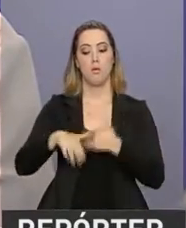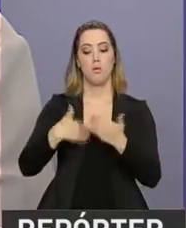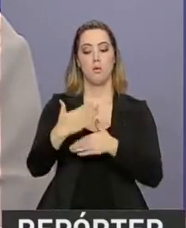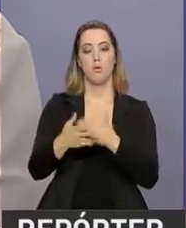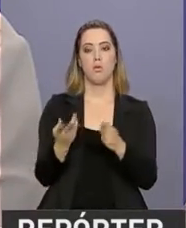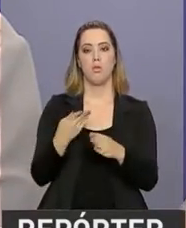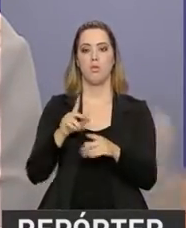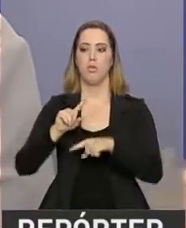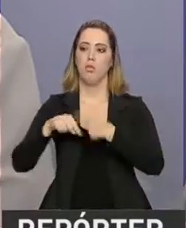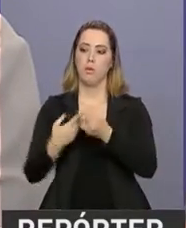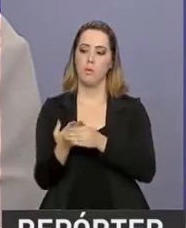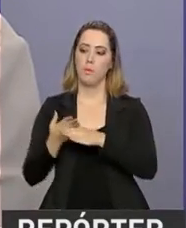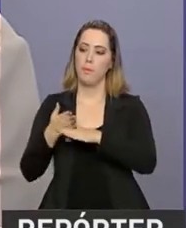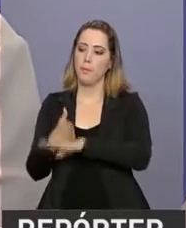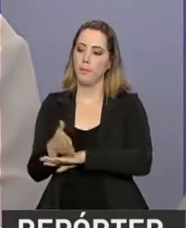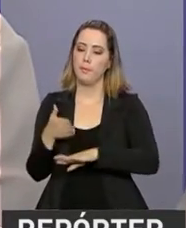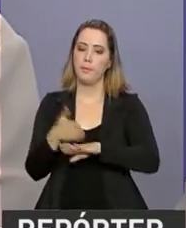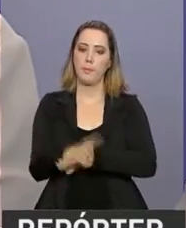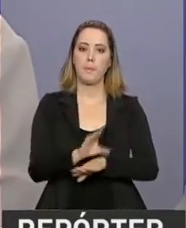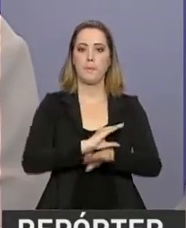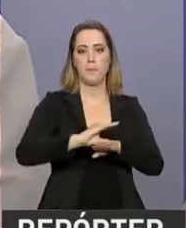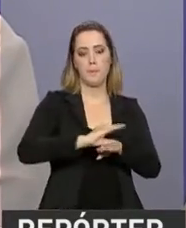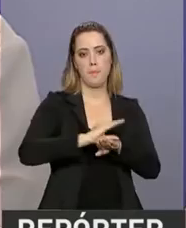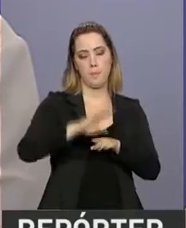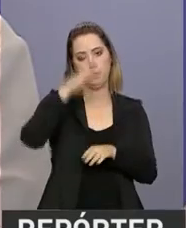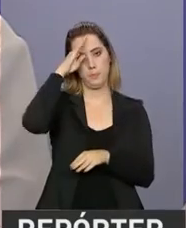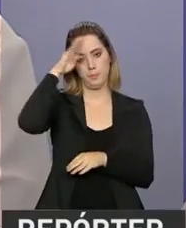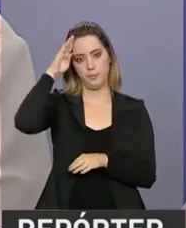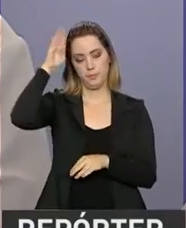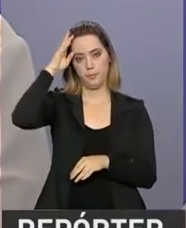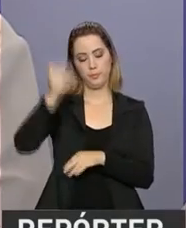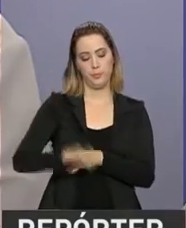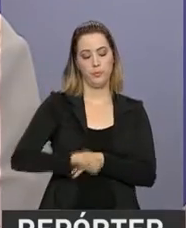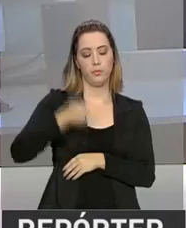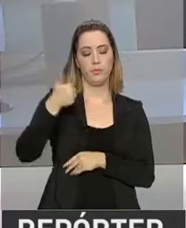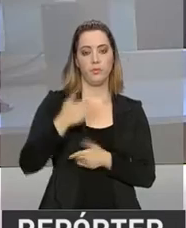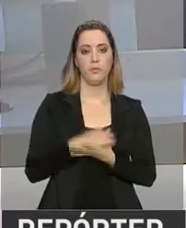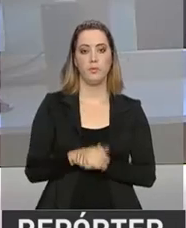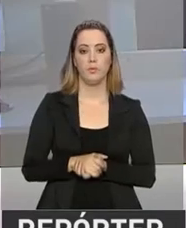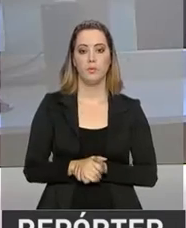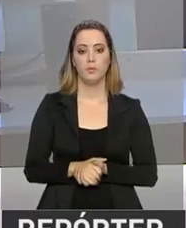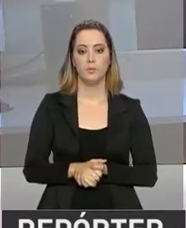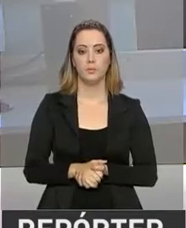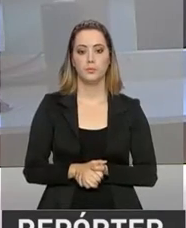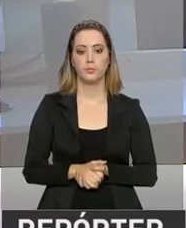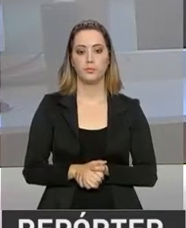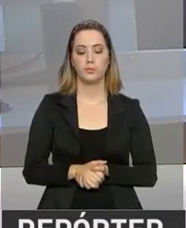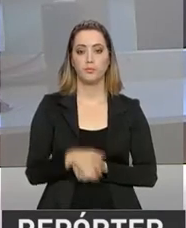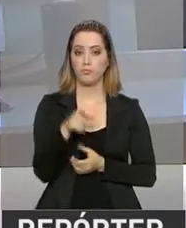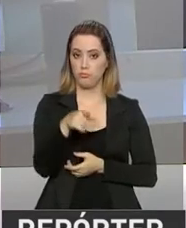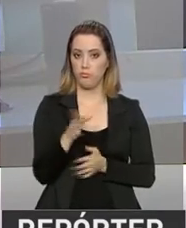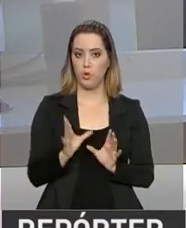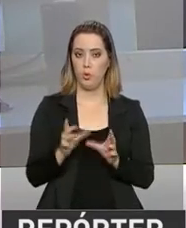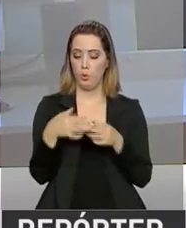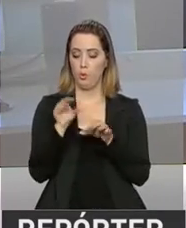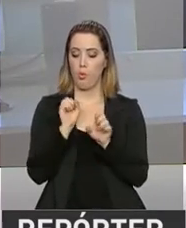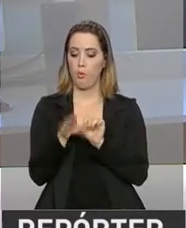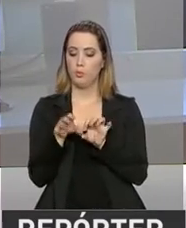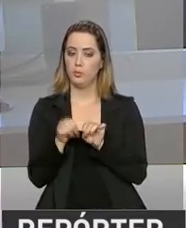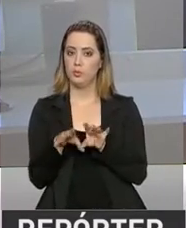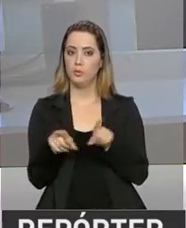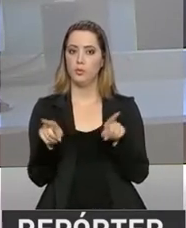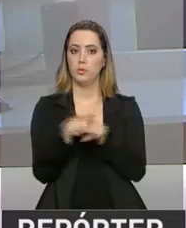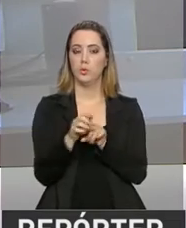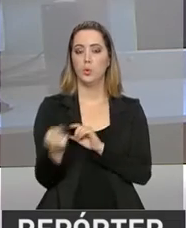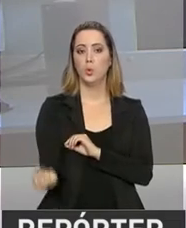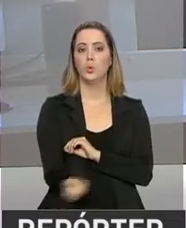quando ingressarem no curso superior de forma mais efetiva ainda na área educacional eduardo deschamps